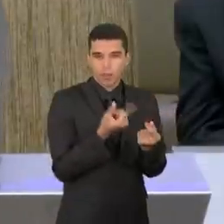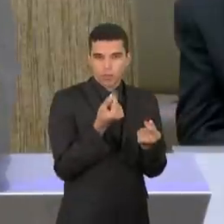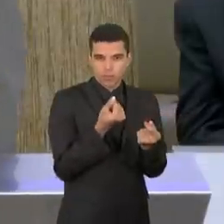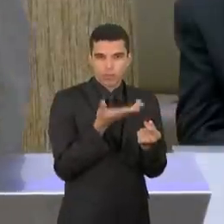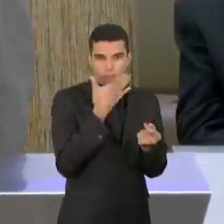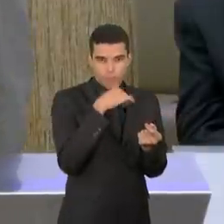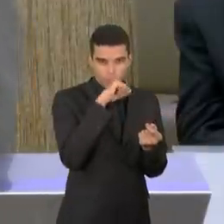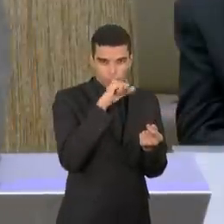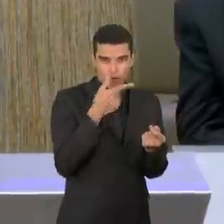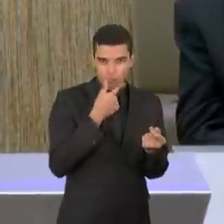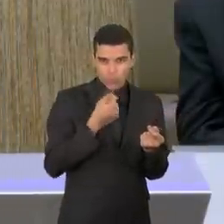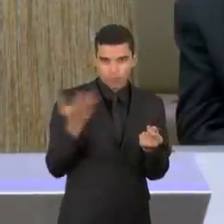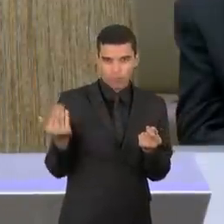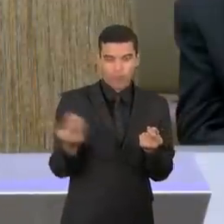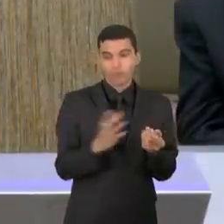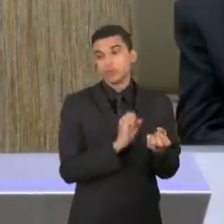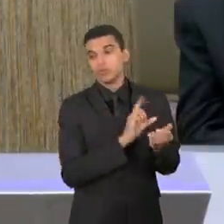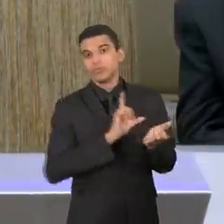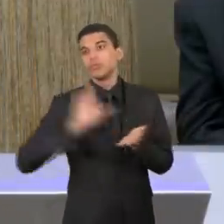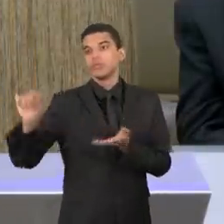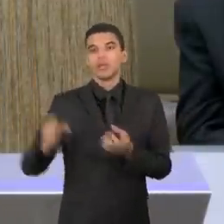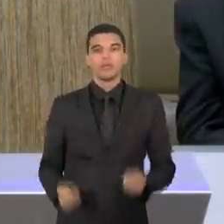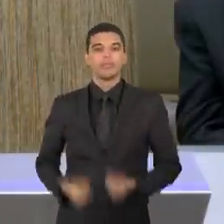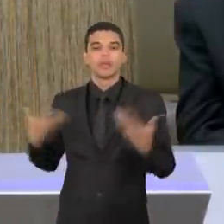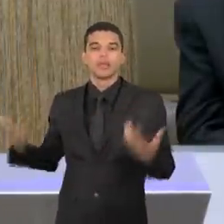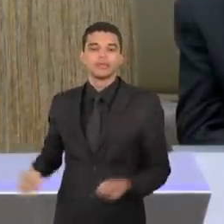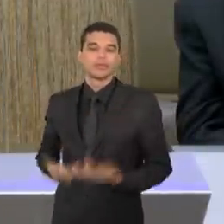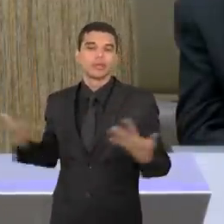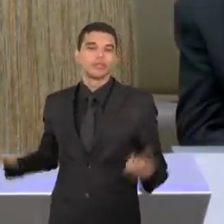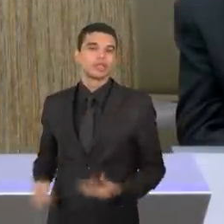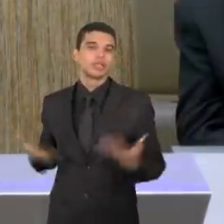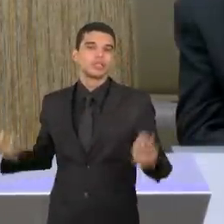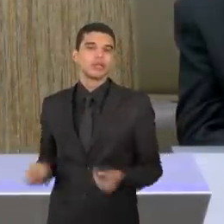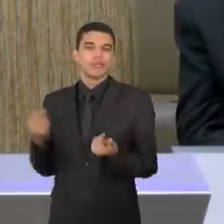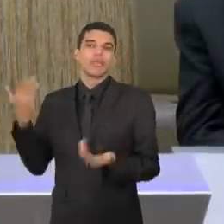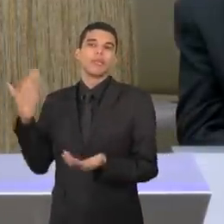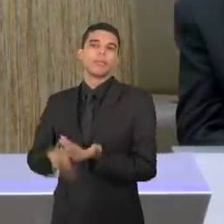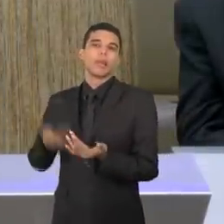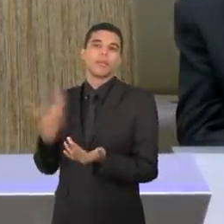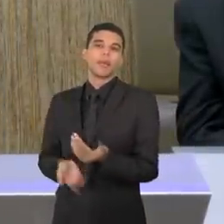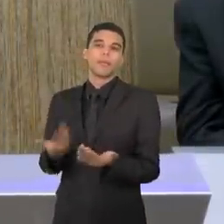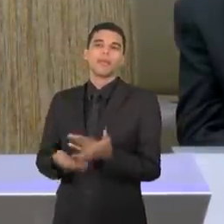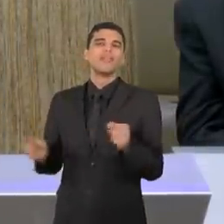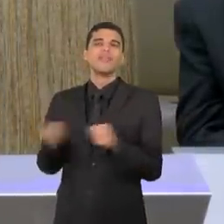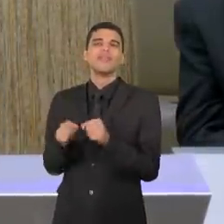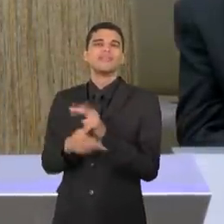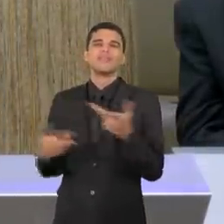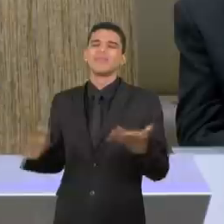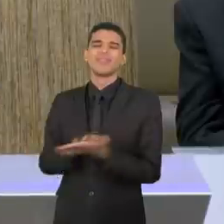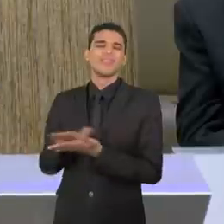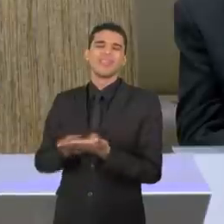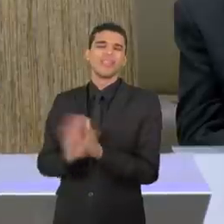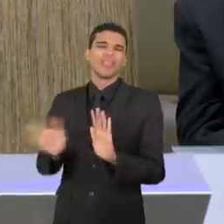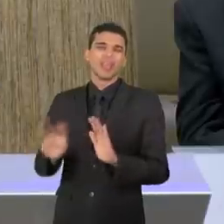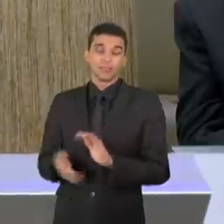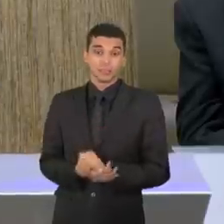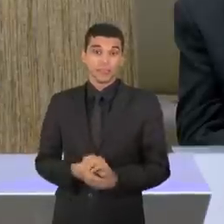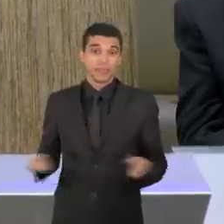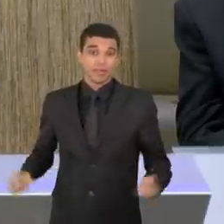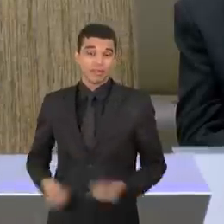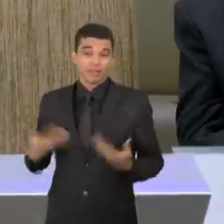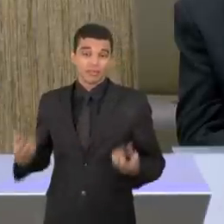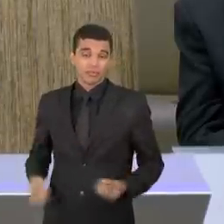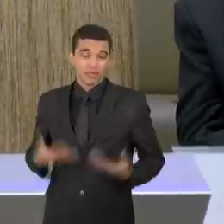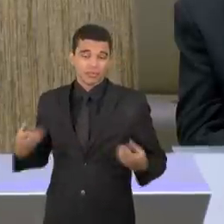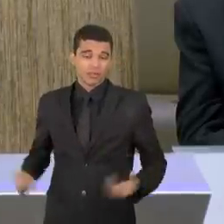vida dissoluta, a tendência normal e natural é deixar aquele filho sofrer tudo quanto